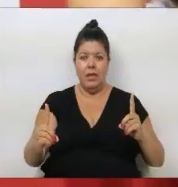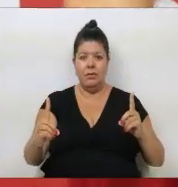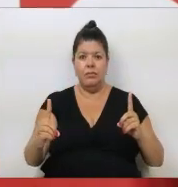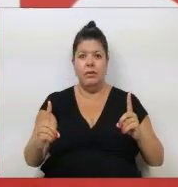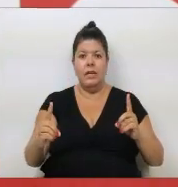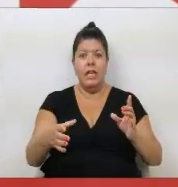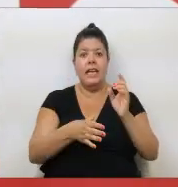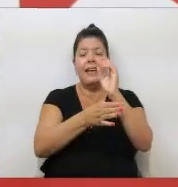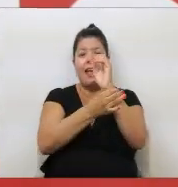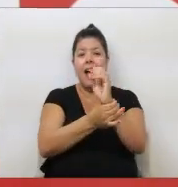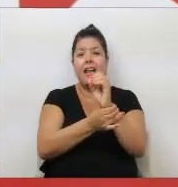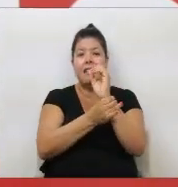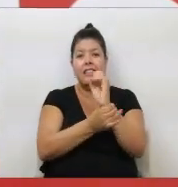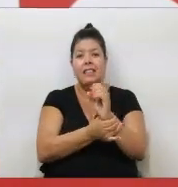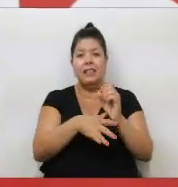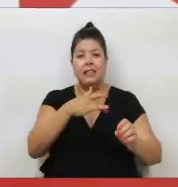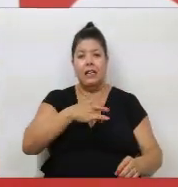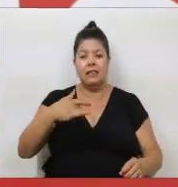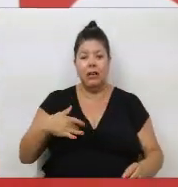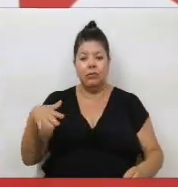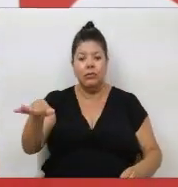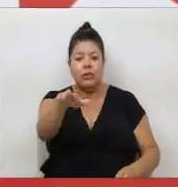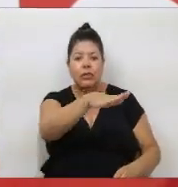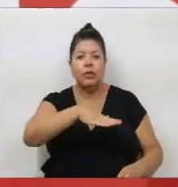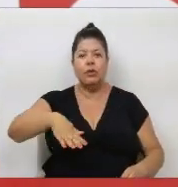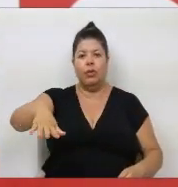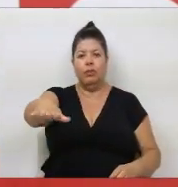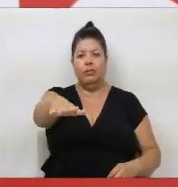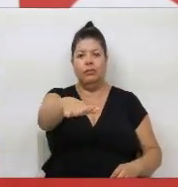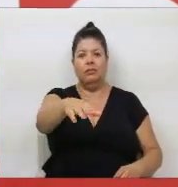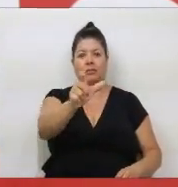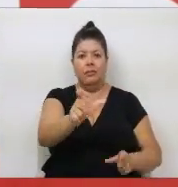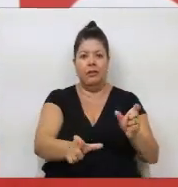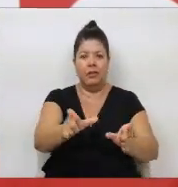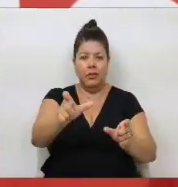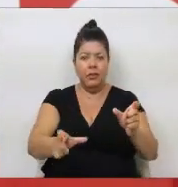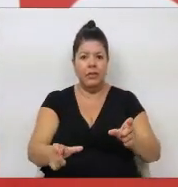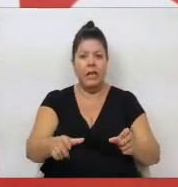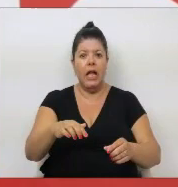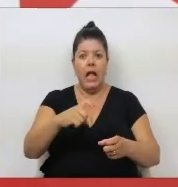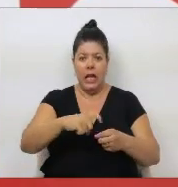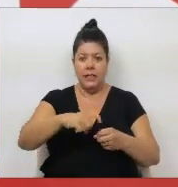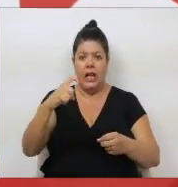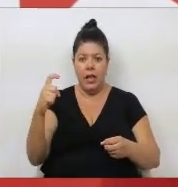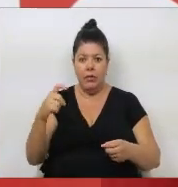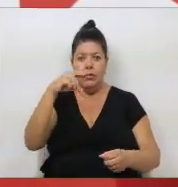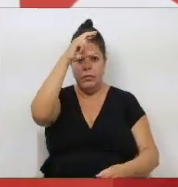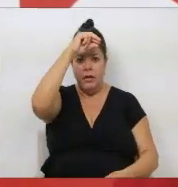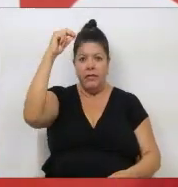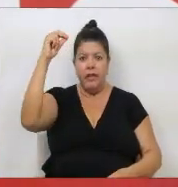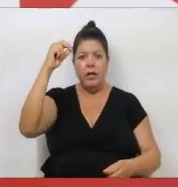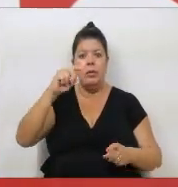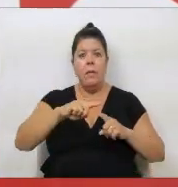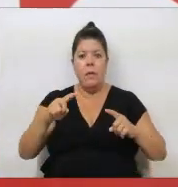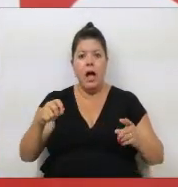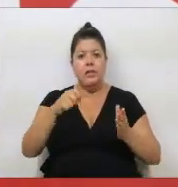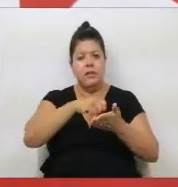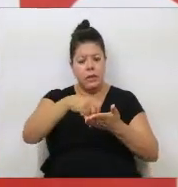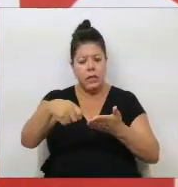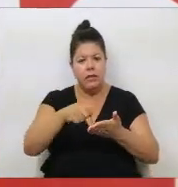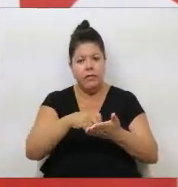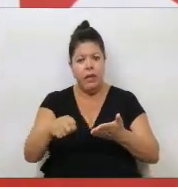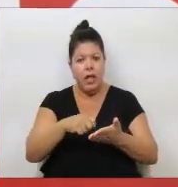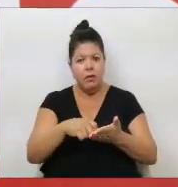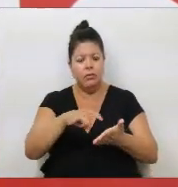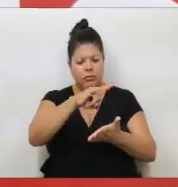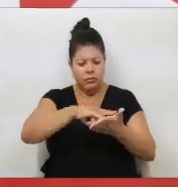de garantia da saúde da população. Apesar de eles terem saído, nós manifestamos por escrito, temos o documento